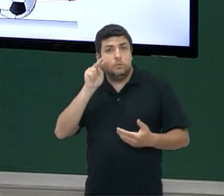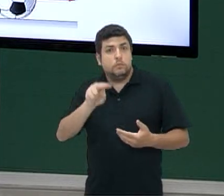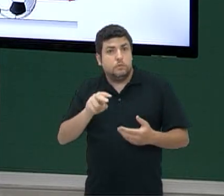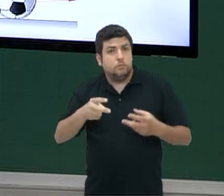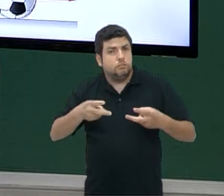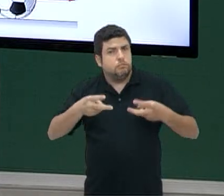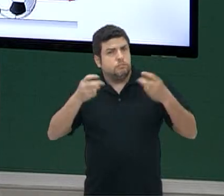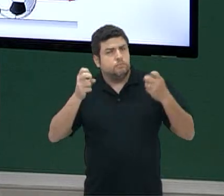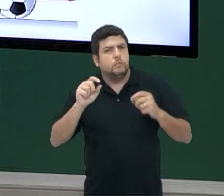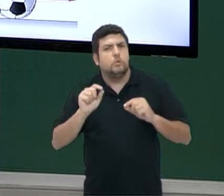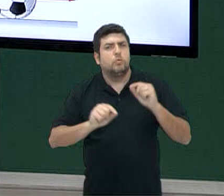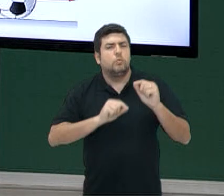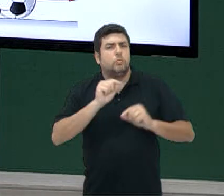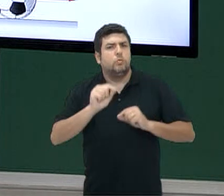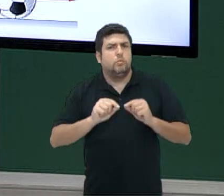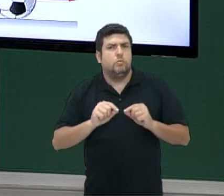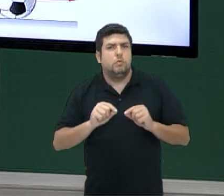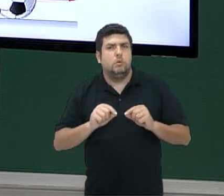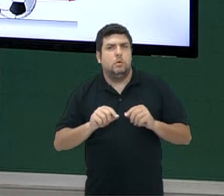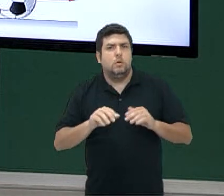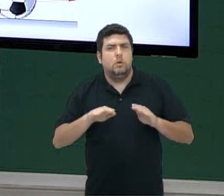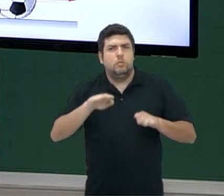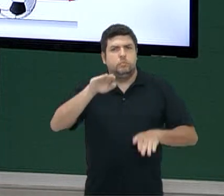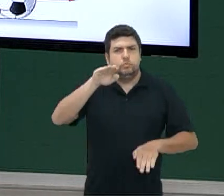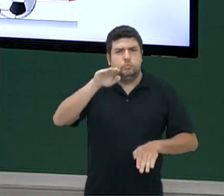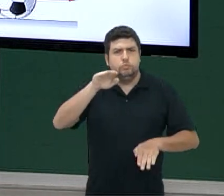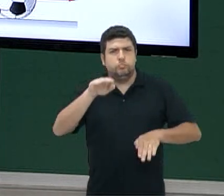dizer o seguinte: pô, mas será que o movimento não pode mudar?